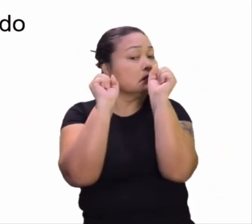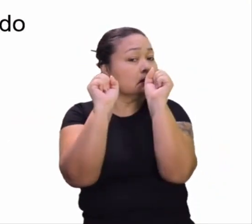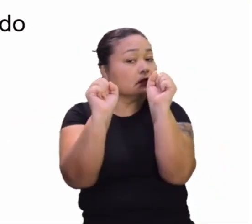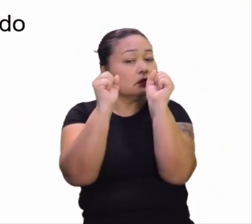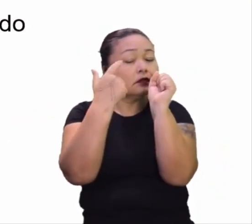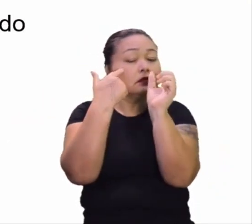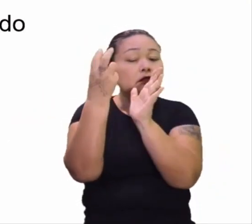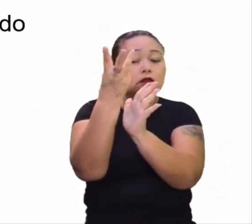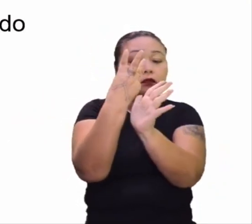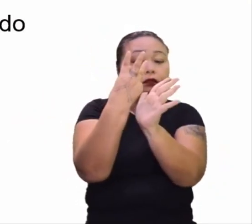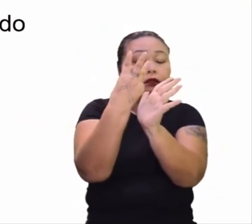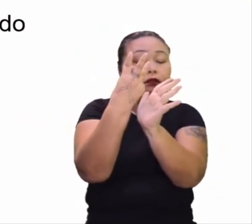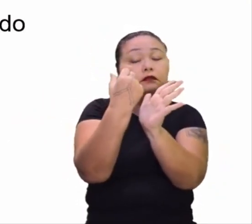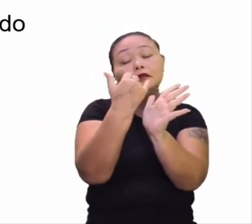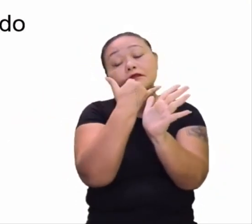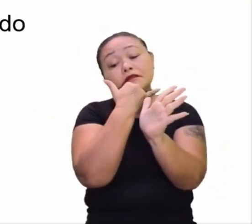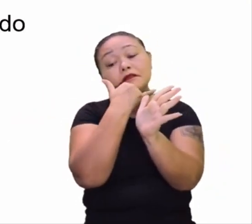ver nesse